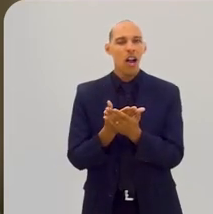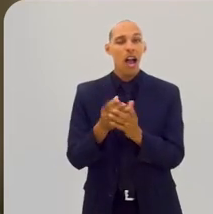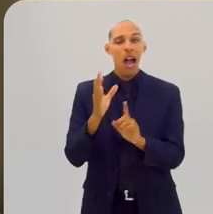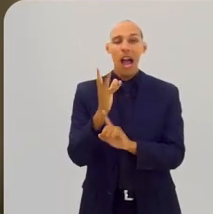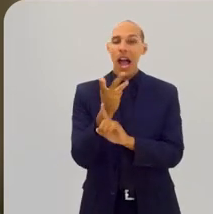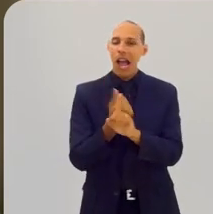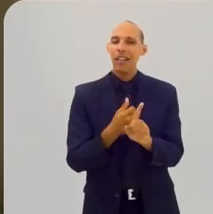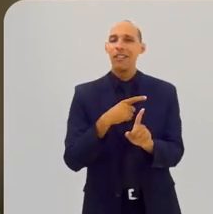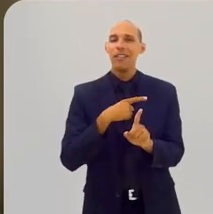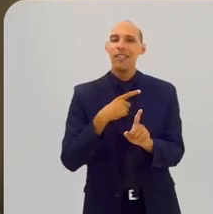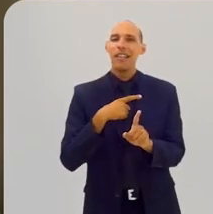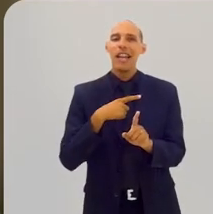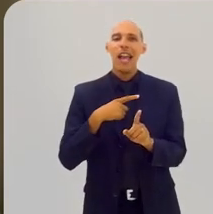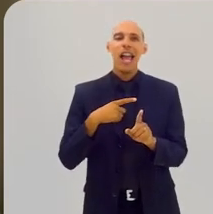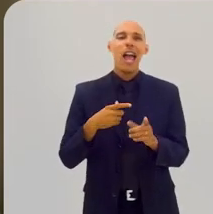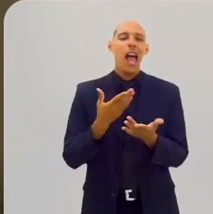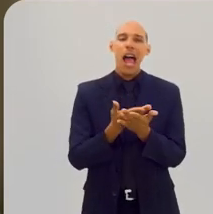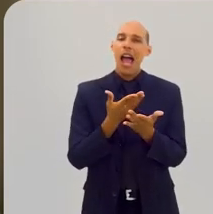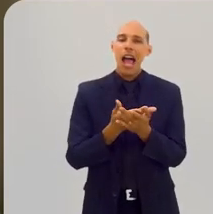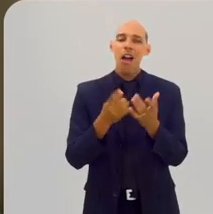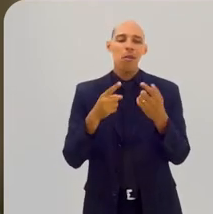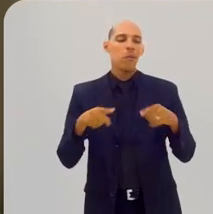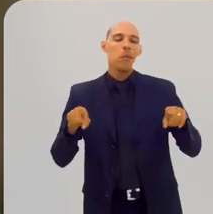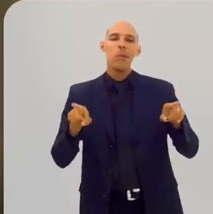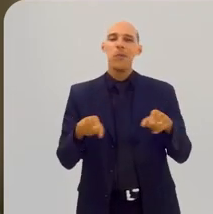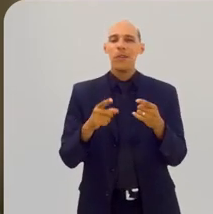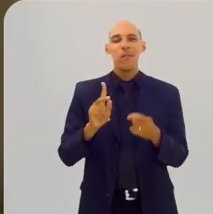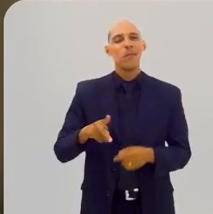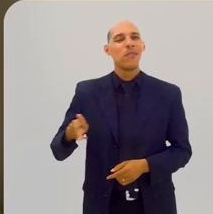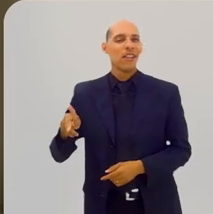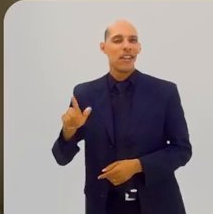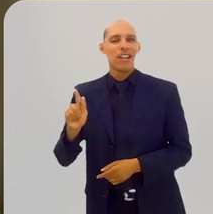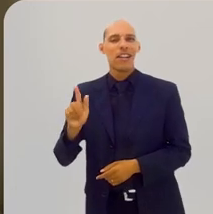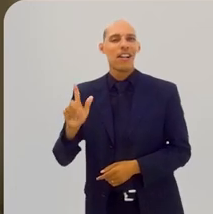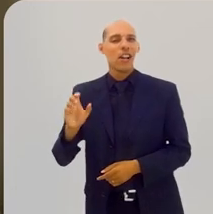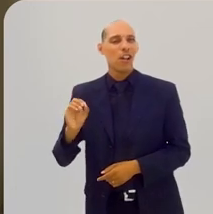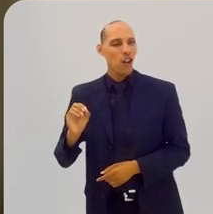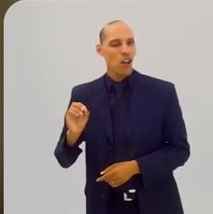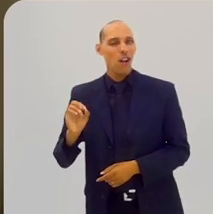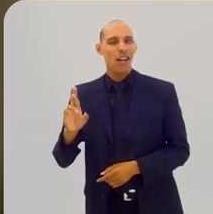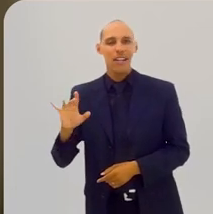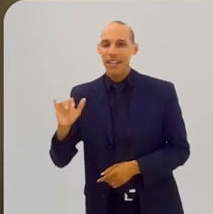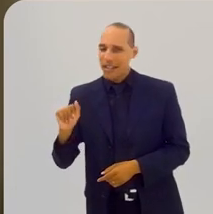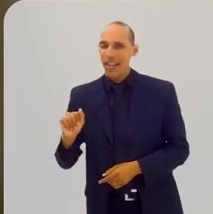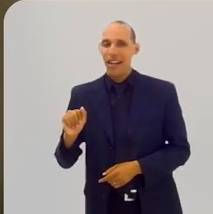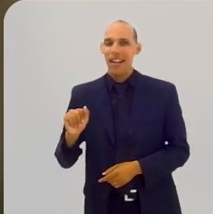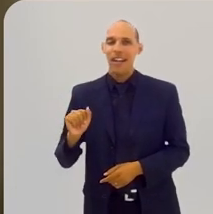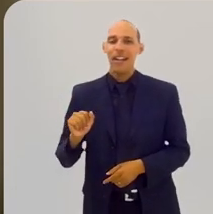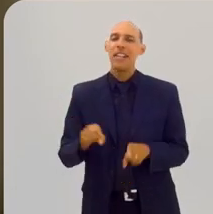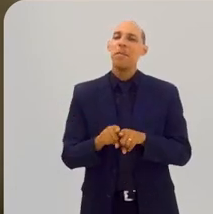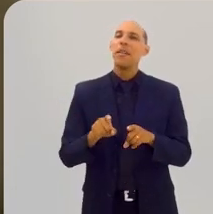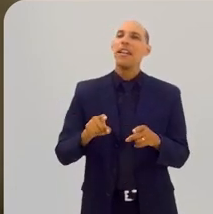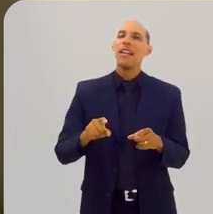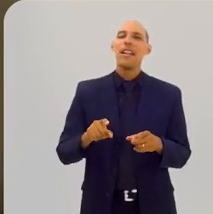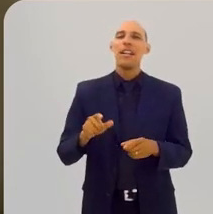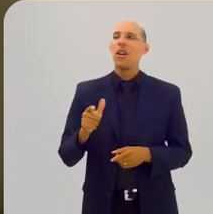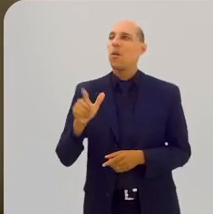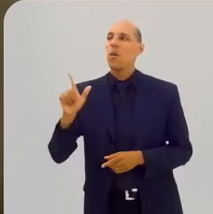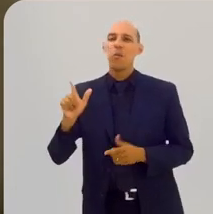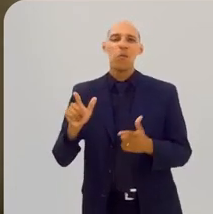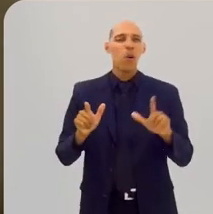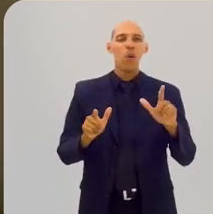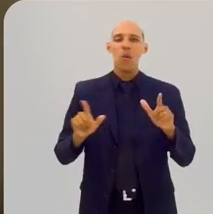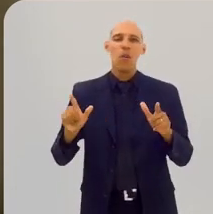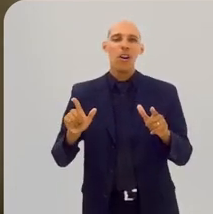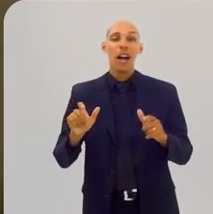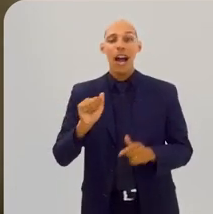parte artística eu lembro de aulas de música com a professora Glória Latino Glorinha e o Renato Então